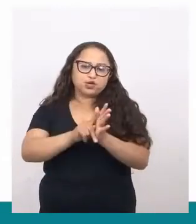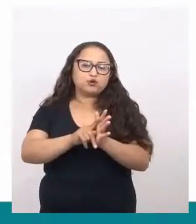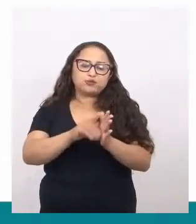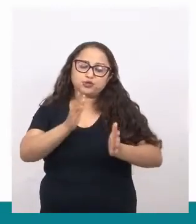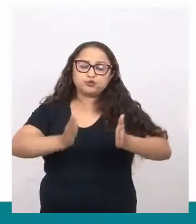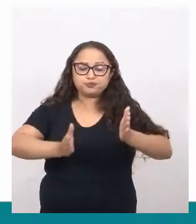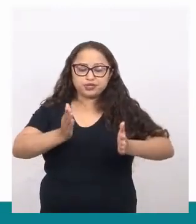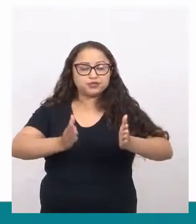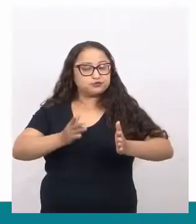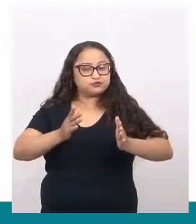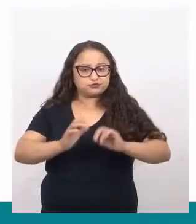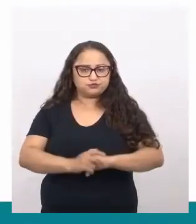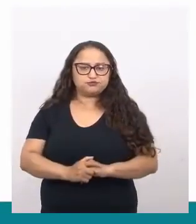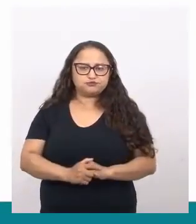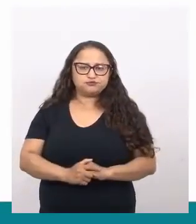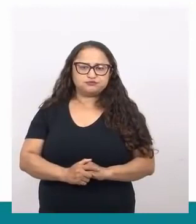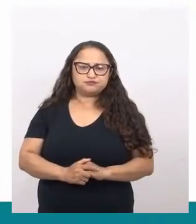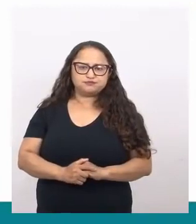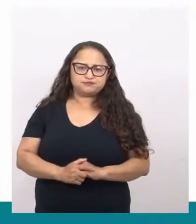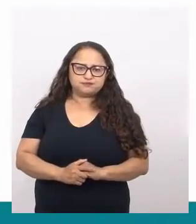só, tá? Pode passar.